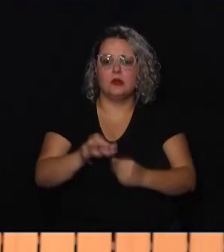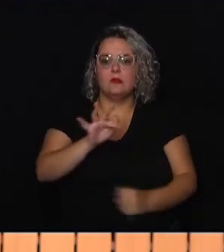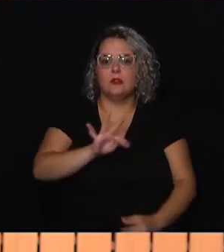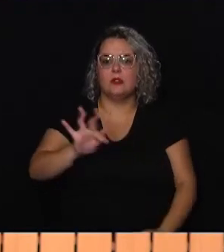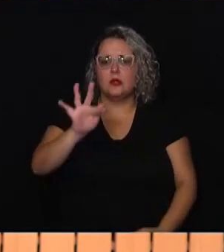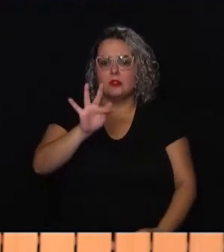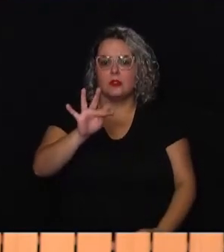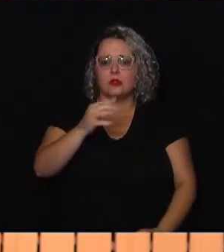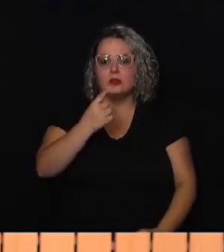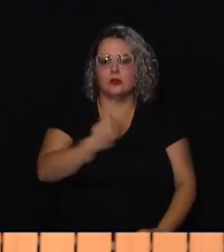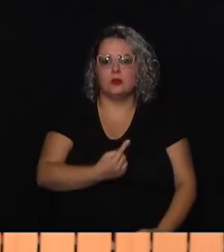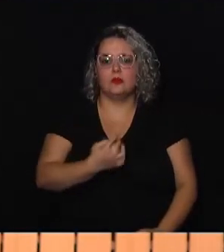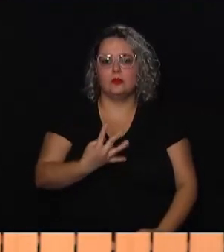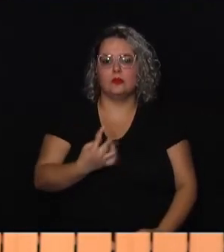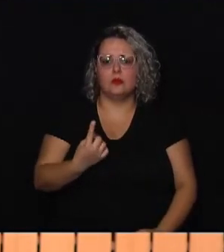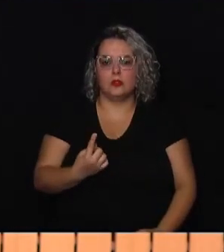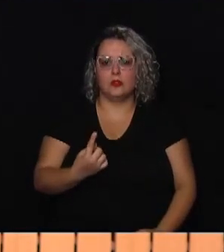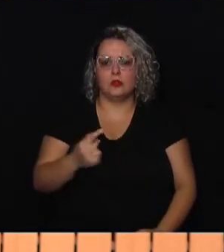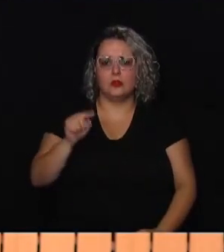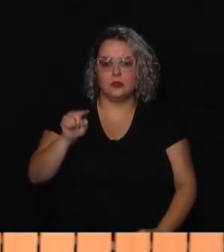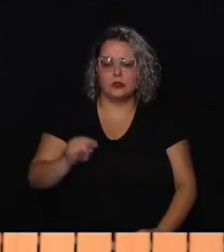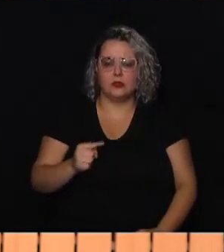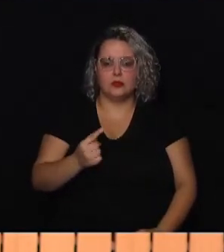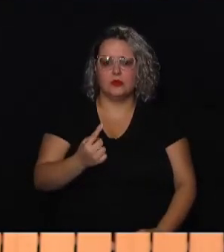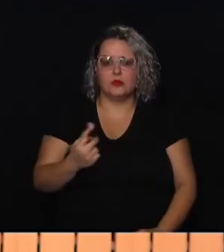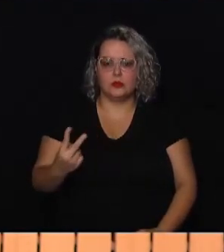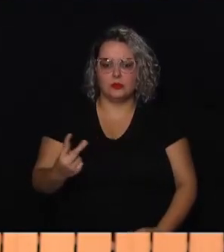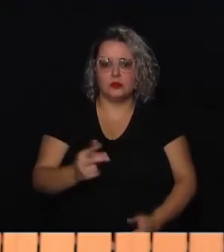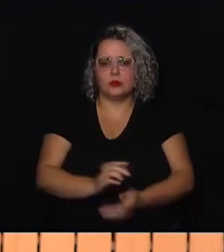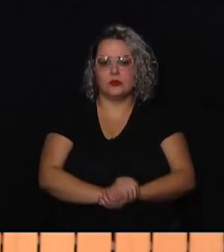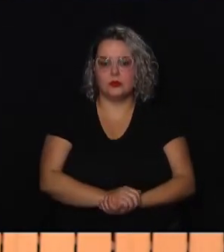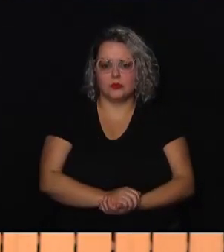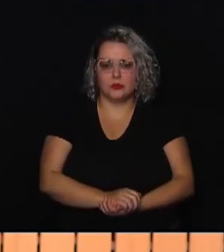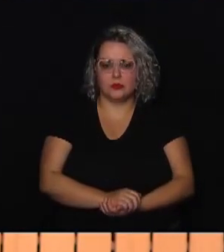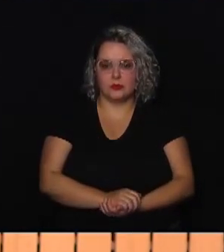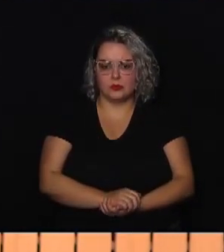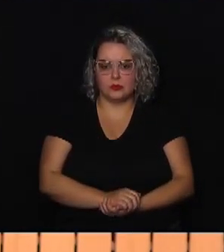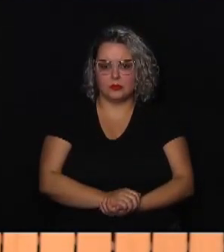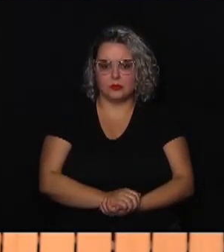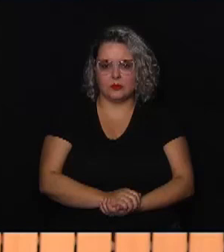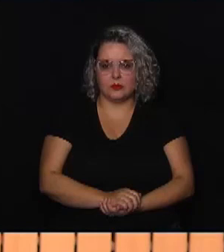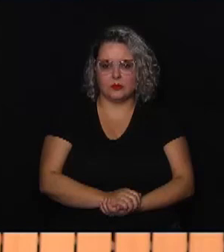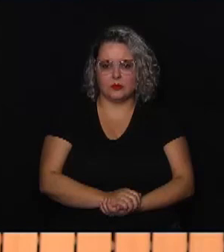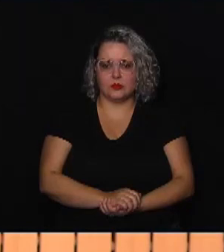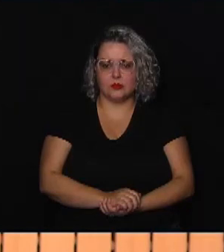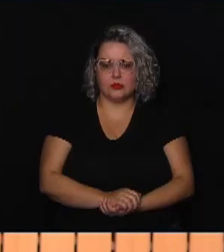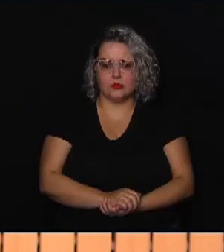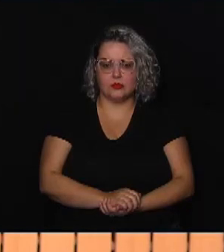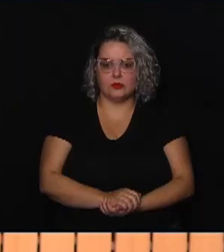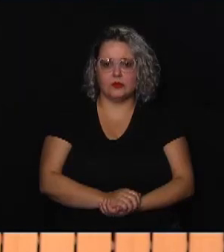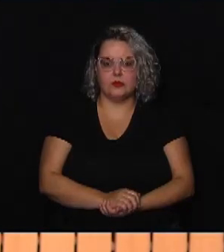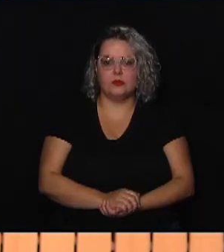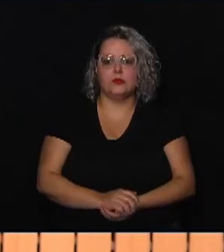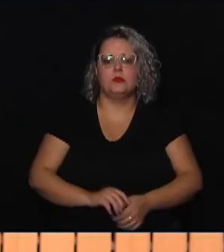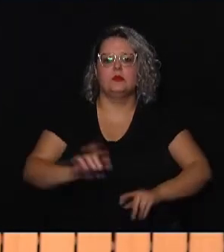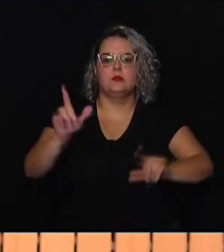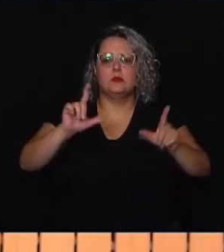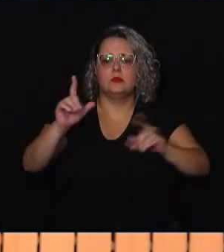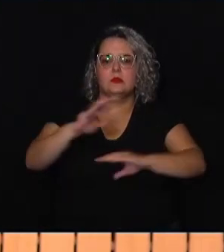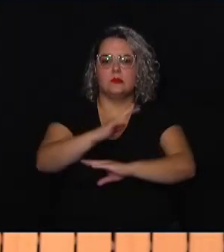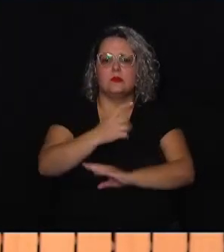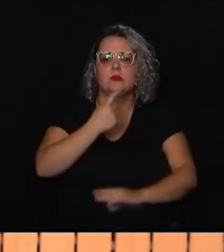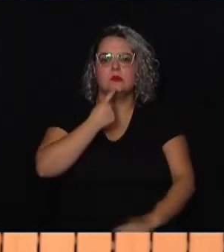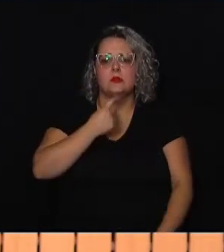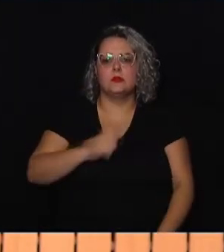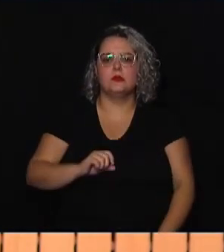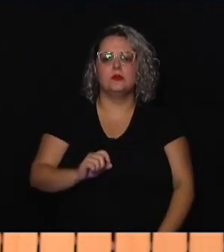número 141/12, informa que a audiência será transmitida pela TV Câmara Campinas através do